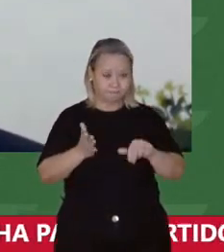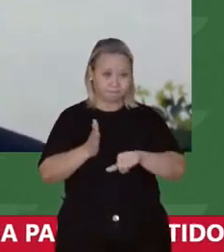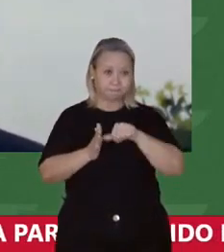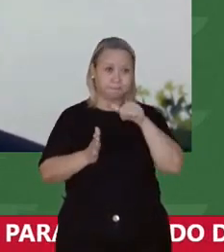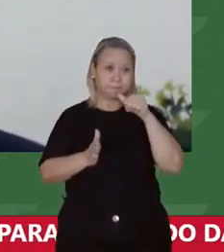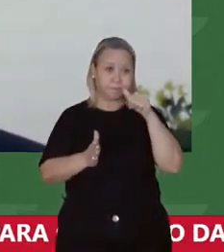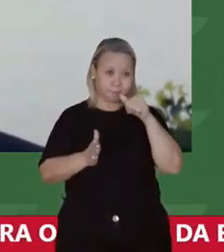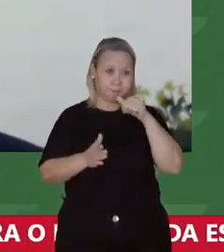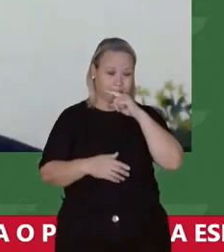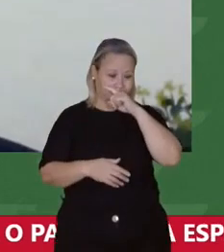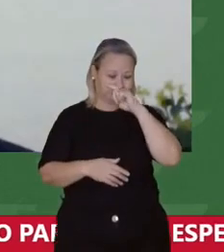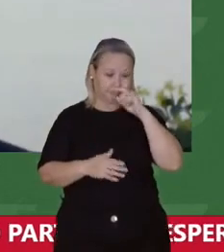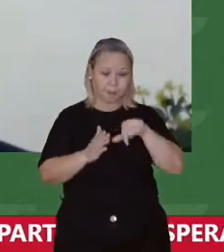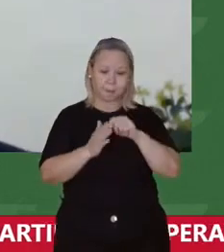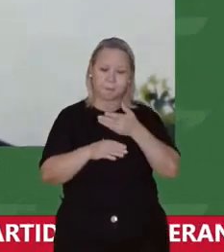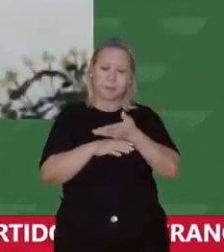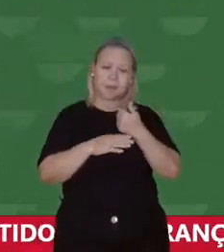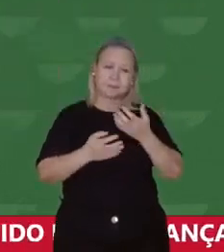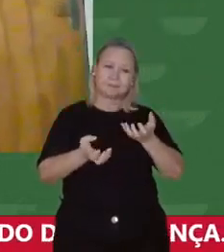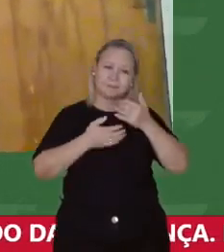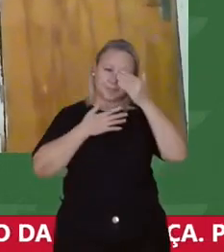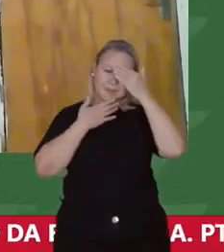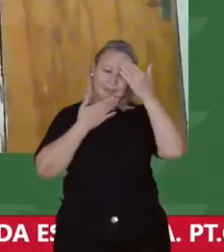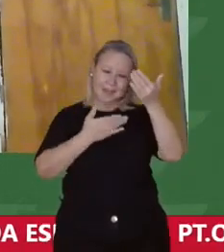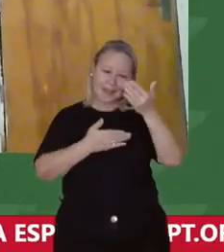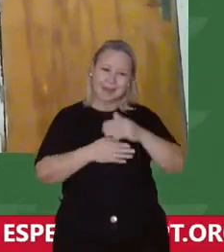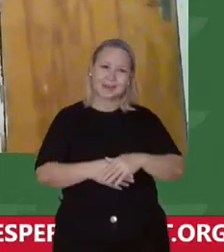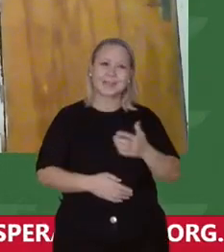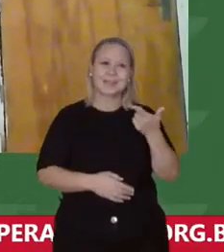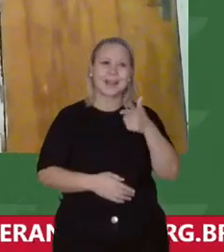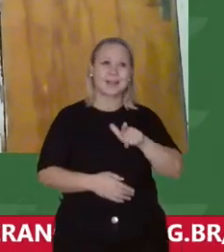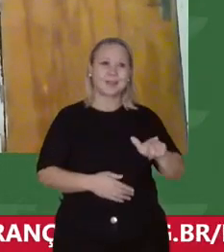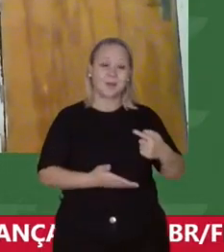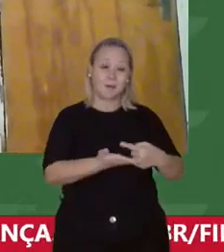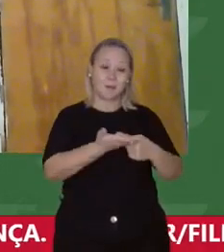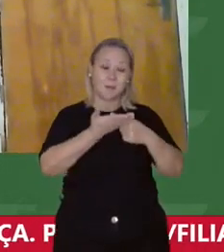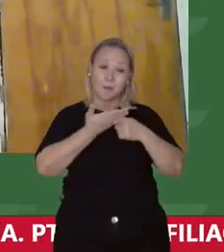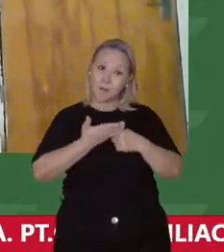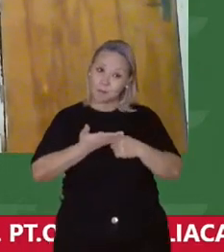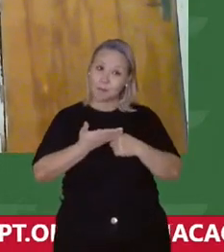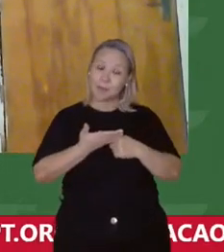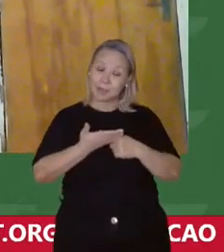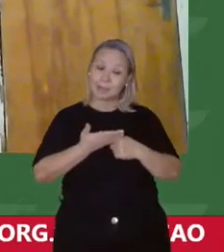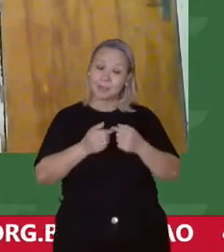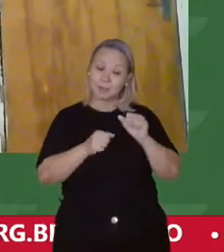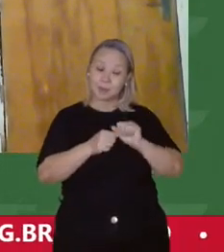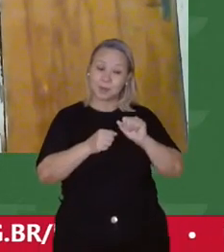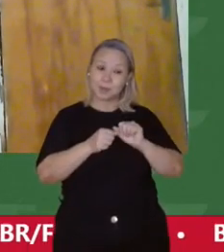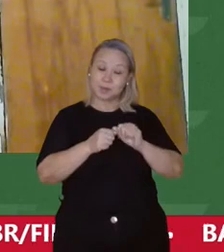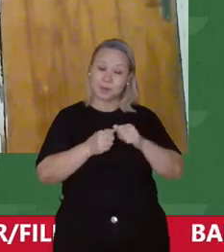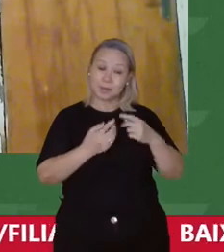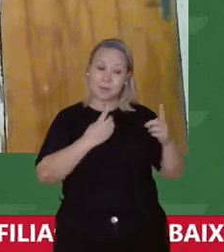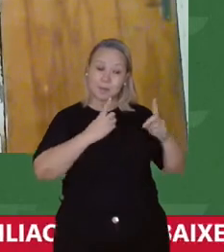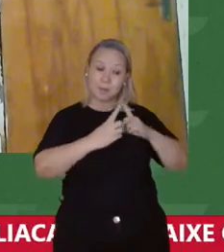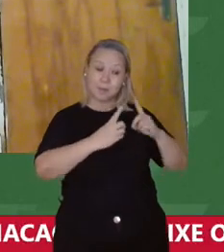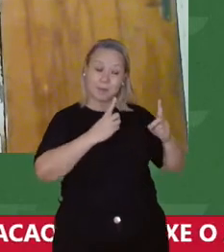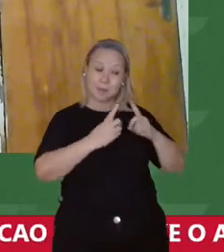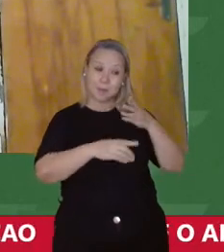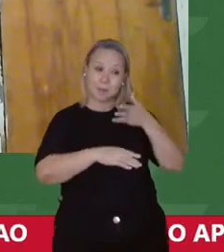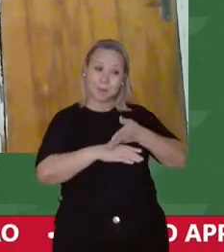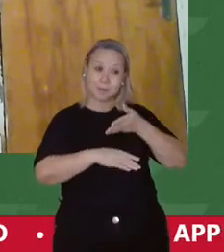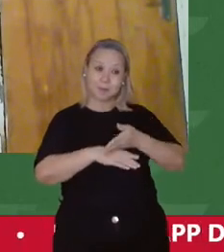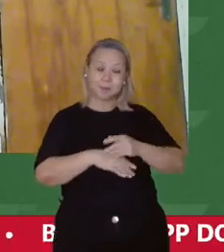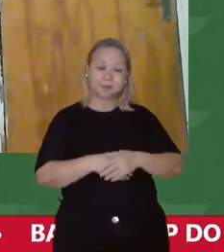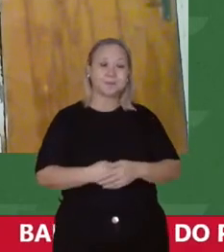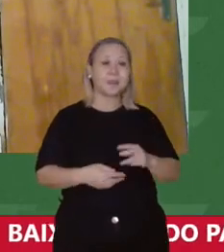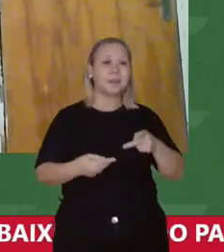Primeiro, antes de mais nada, agradecer mais uma vez aí o convite, a possibilidade de a gente estar fazendo esse rico debate. Dizer que, para